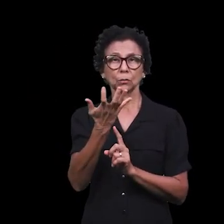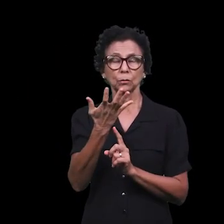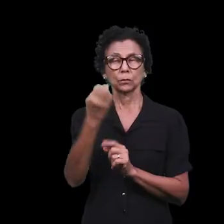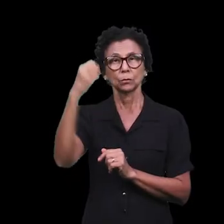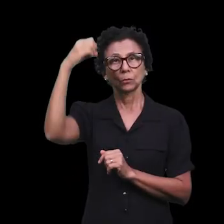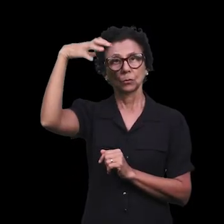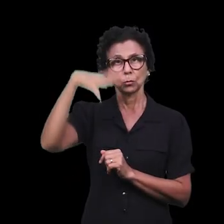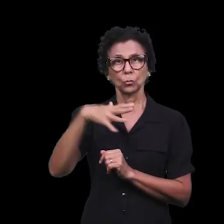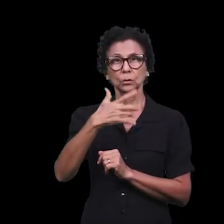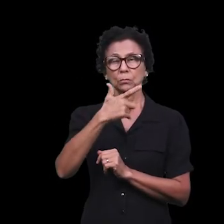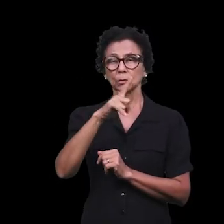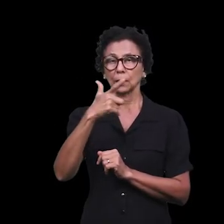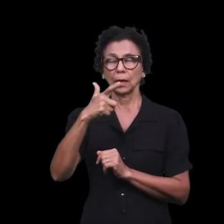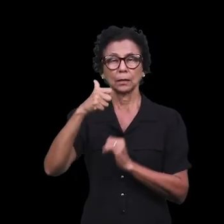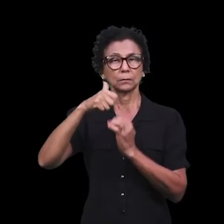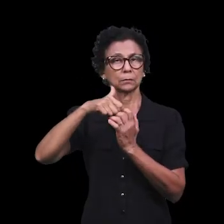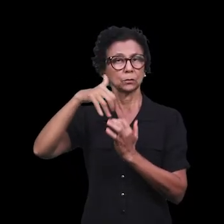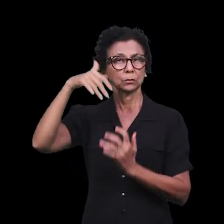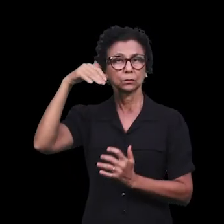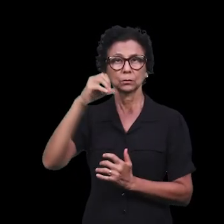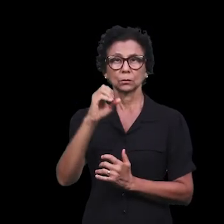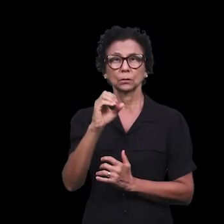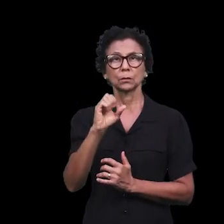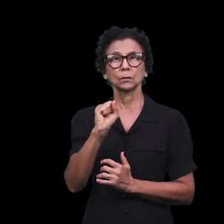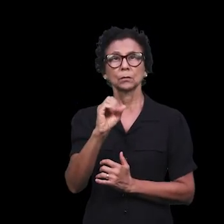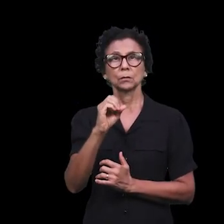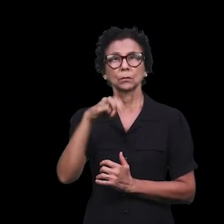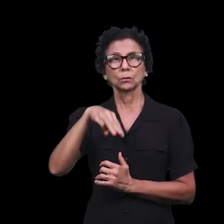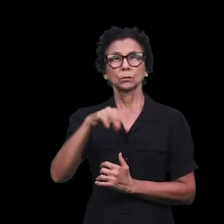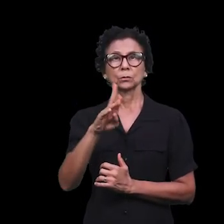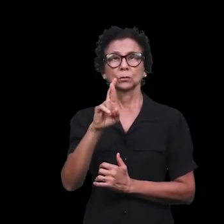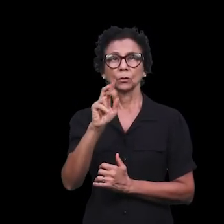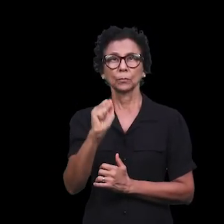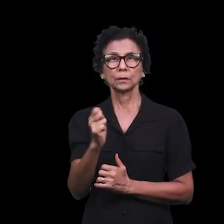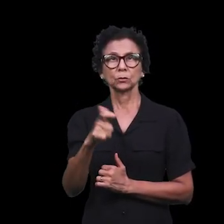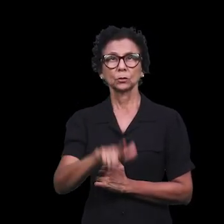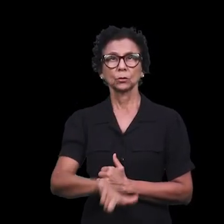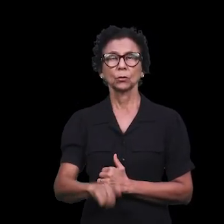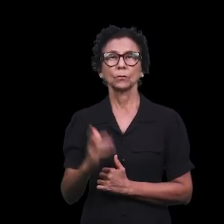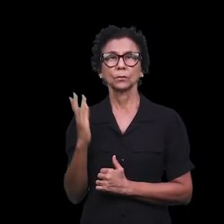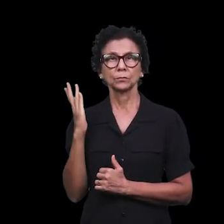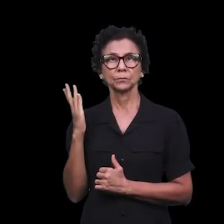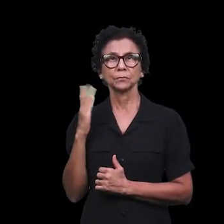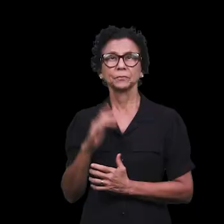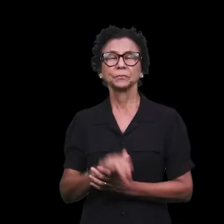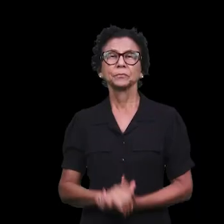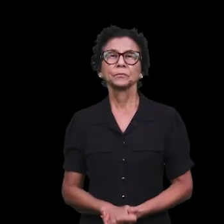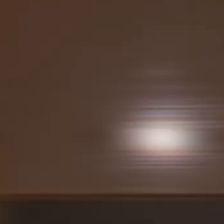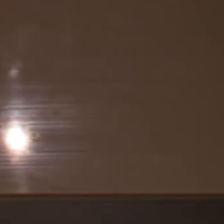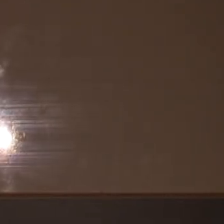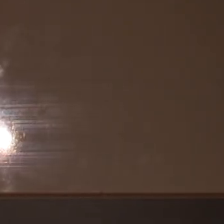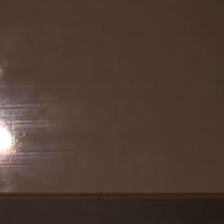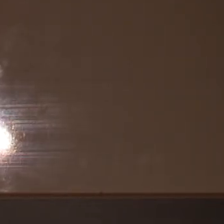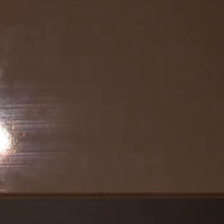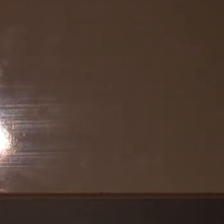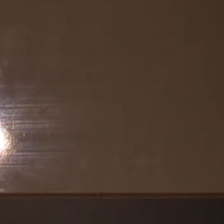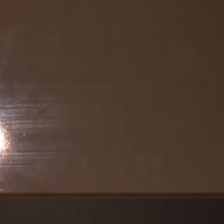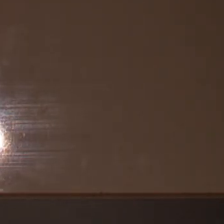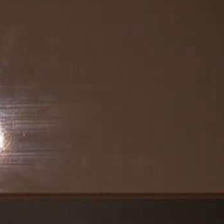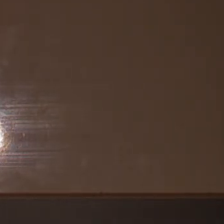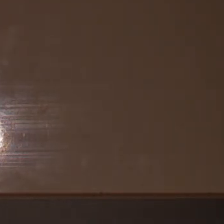translúcidos, mas a luz não gera sombra alguma, ok? Vamos tentar mais uma vez, ó. Vamos lá, hein?